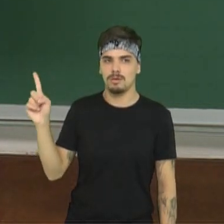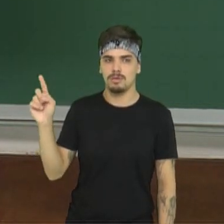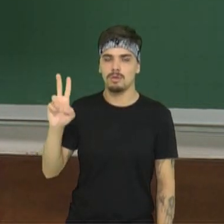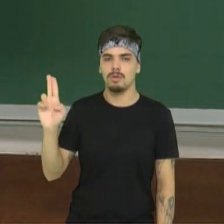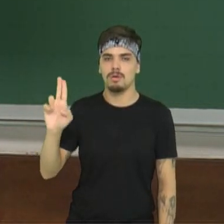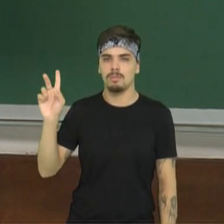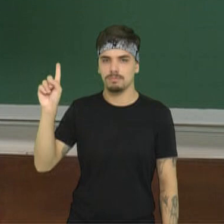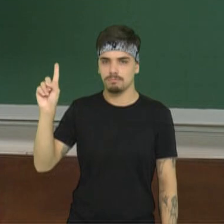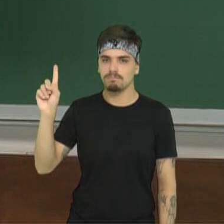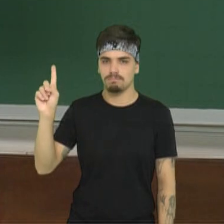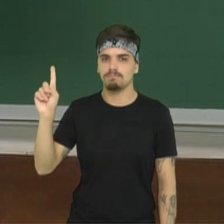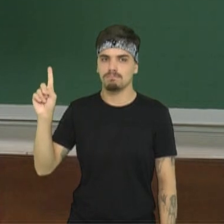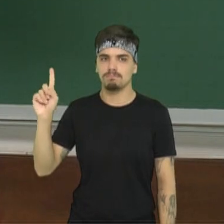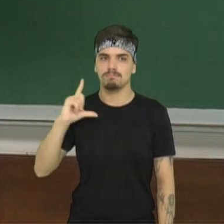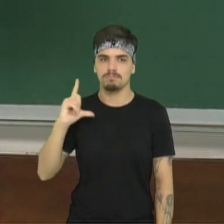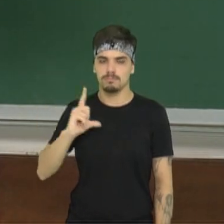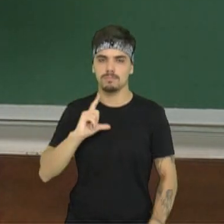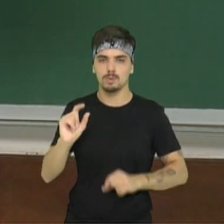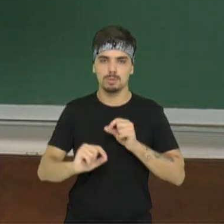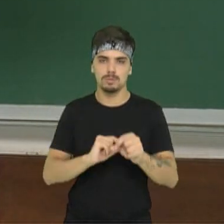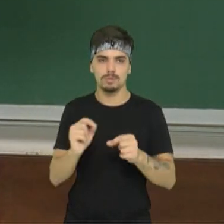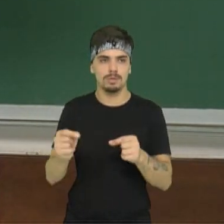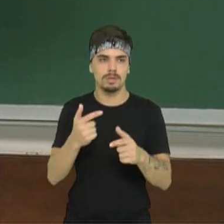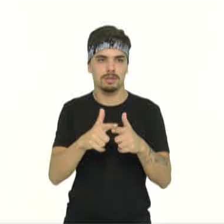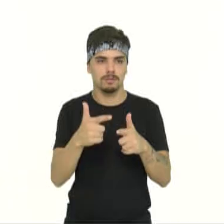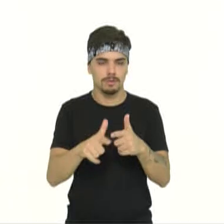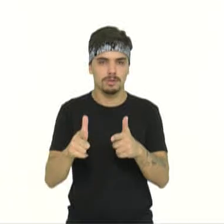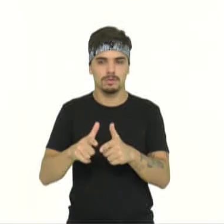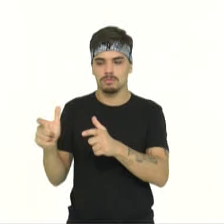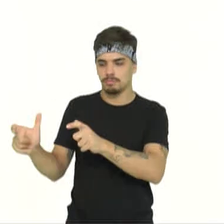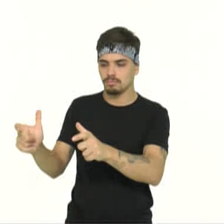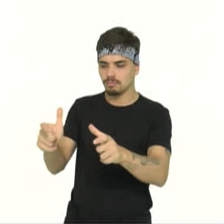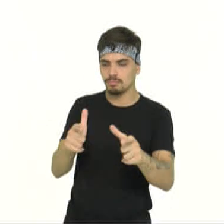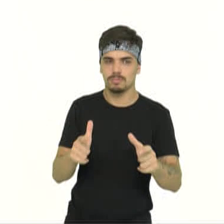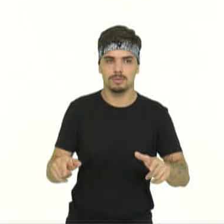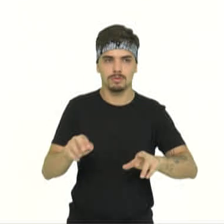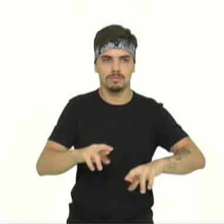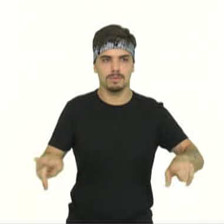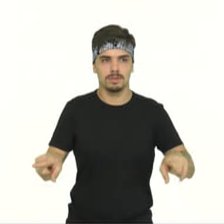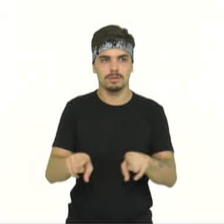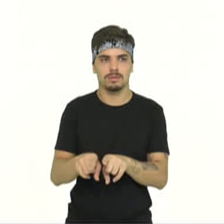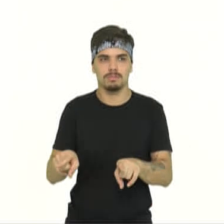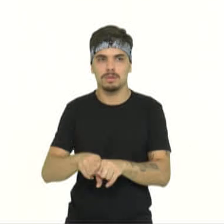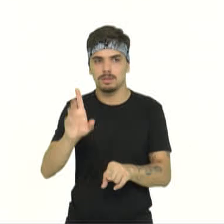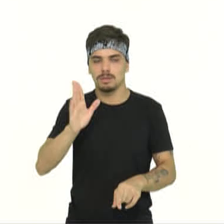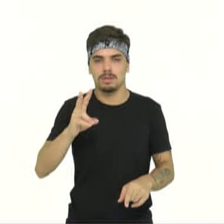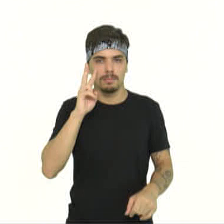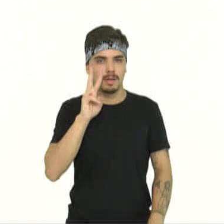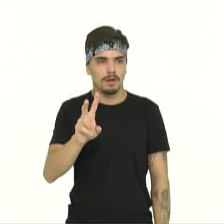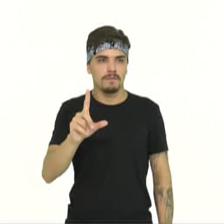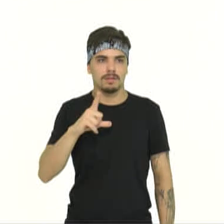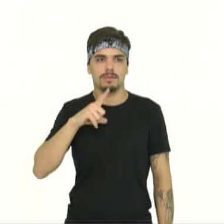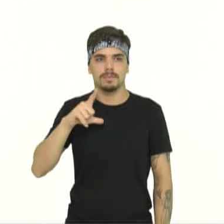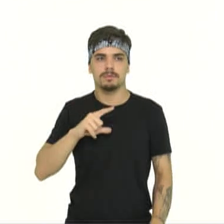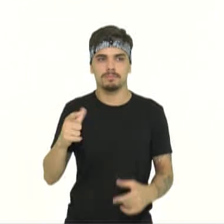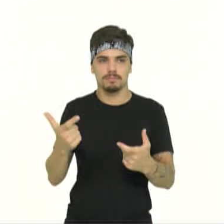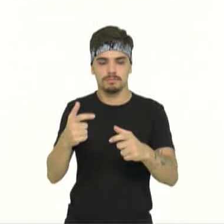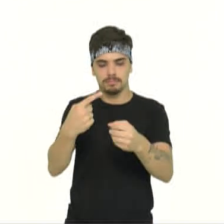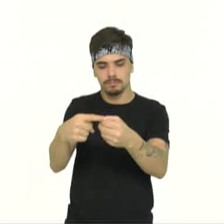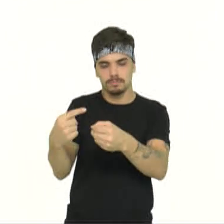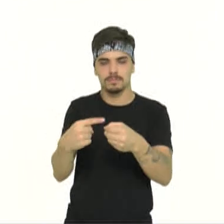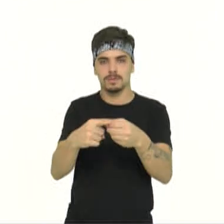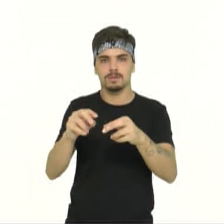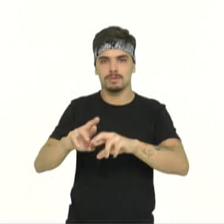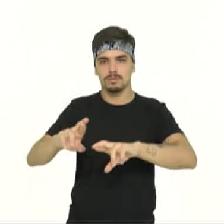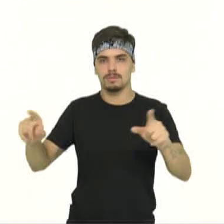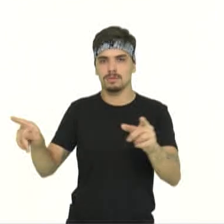tem modernidade e tradição dividindo o mesmo espaço, áreas urbanas diferentes, já enxergam a urbanização